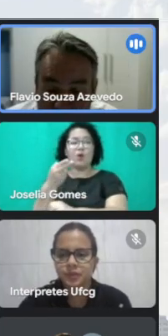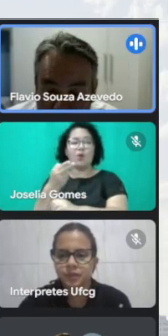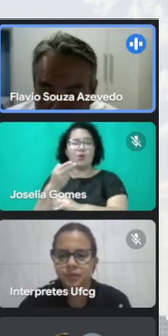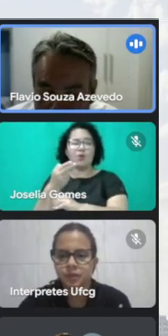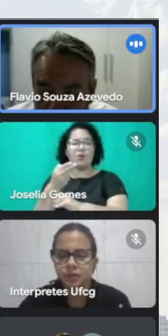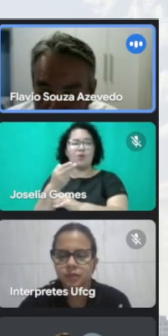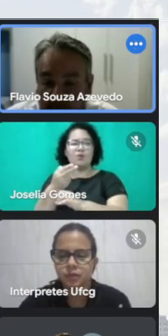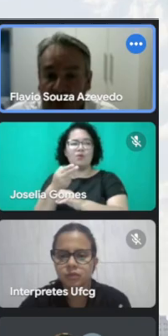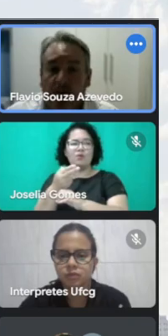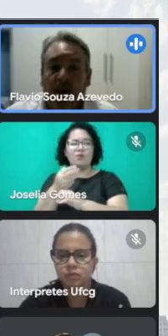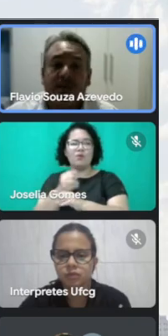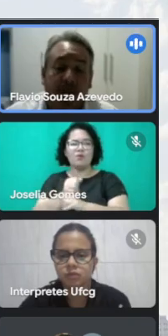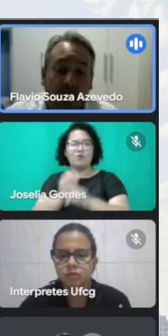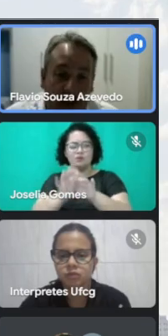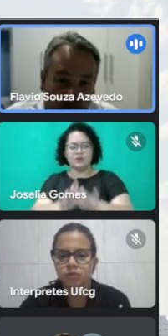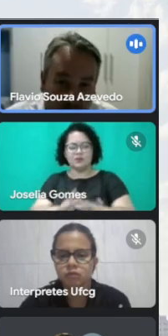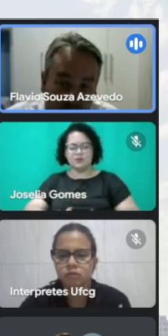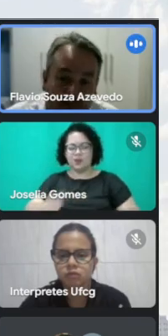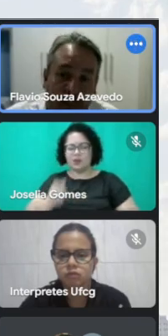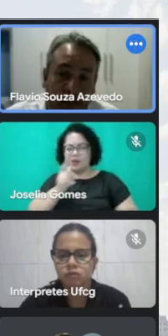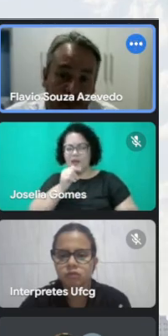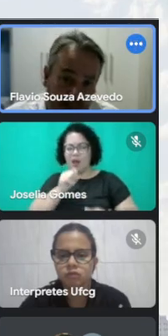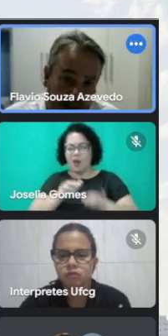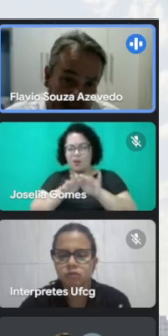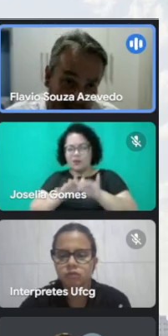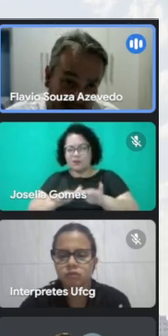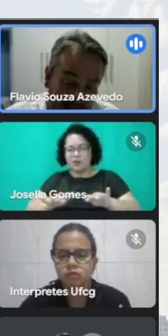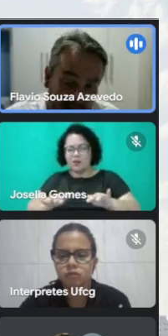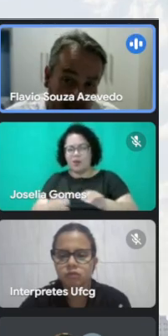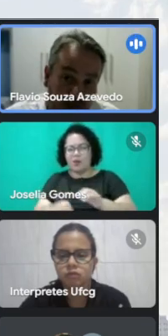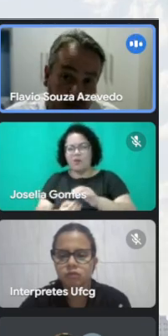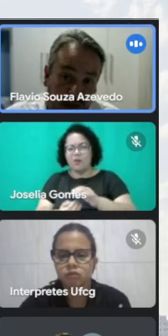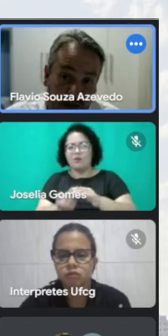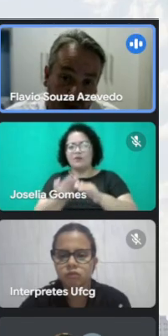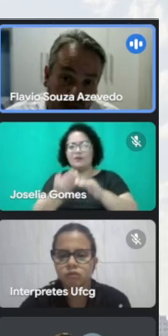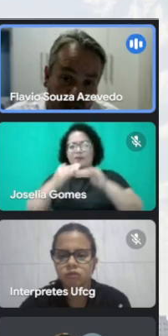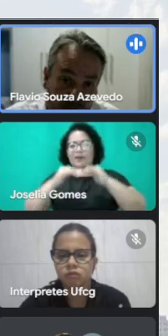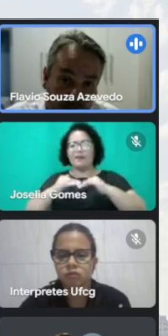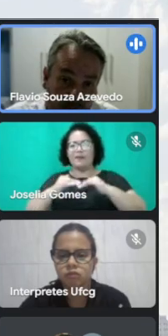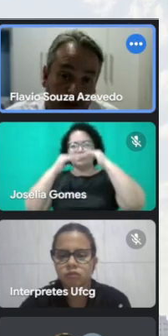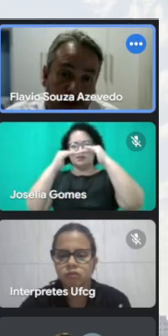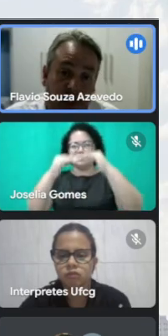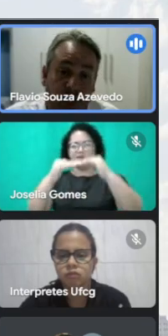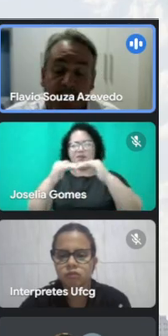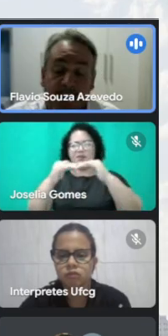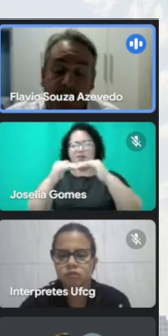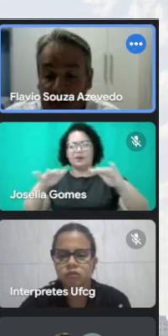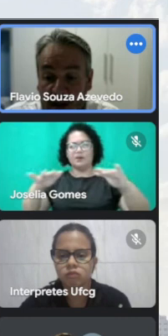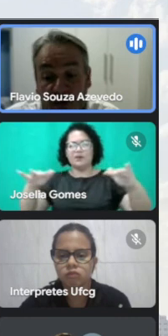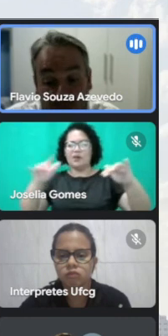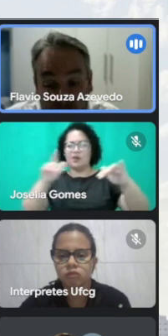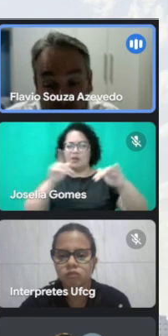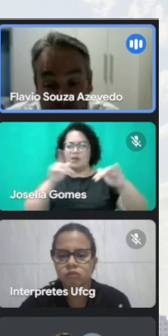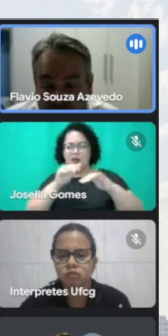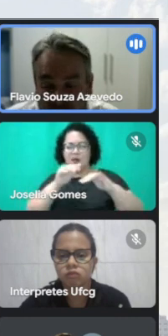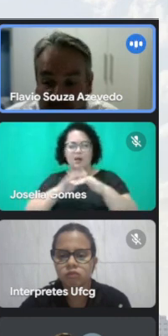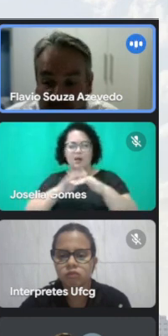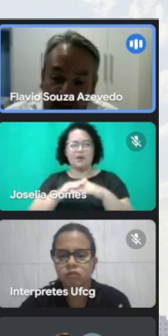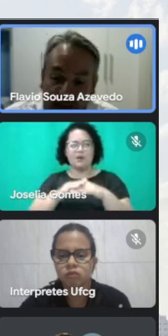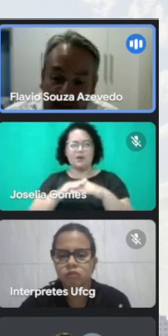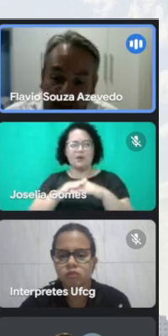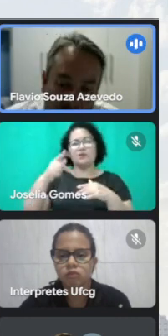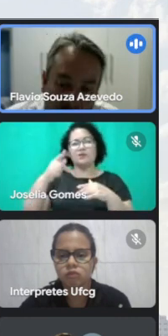subida desses lençóis. Então, a inspiração para esses alagados construídos, ou áreas úmidas construídas, são os pântanos,